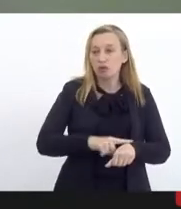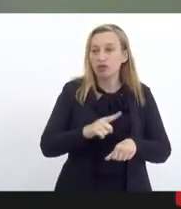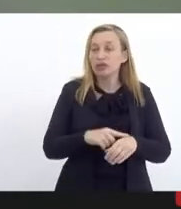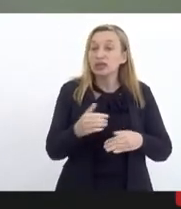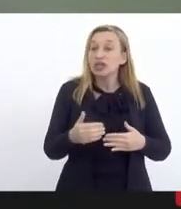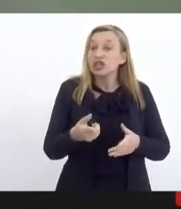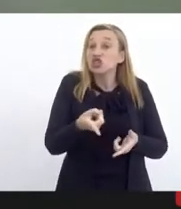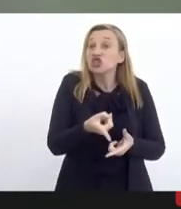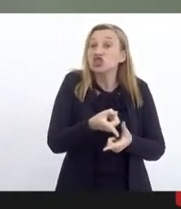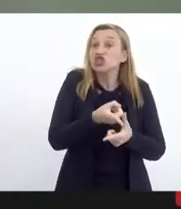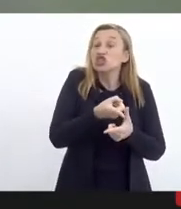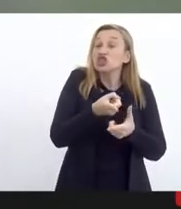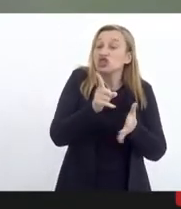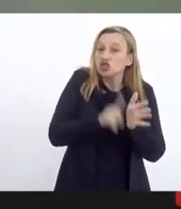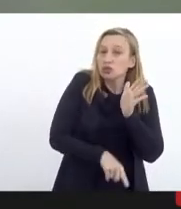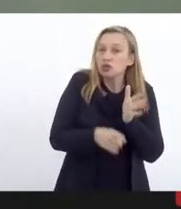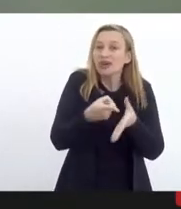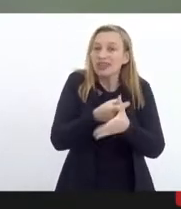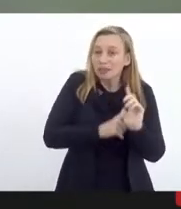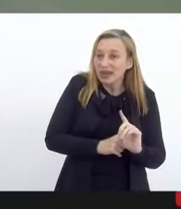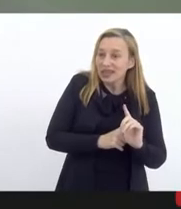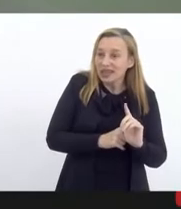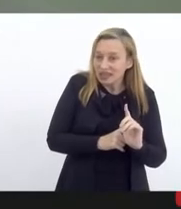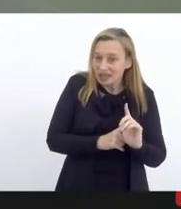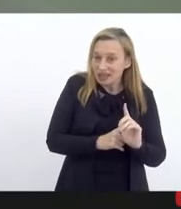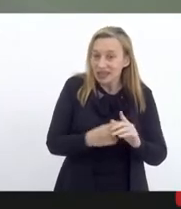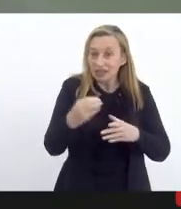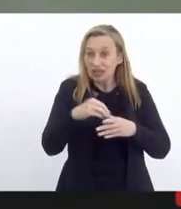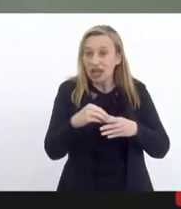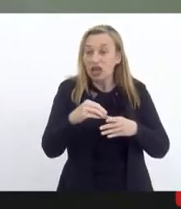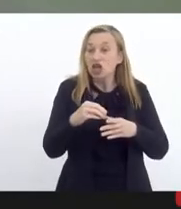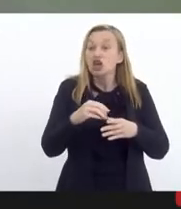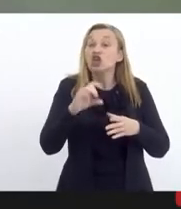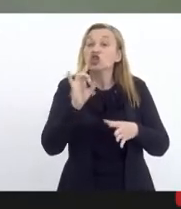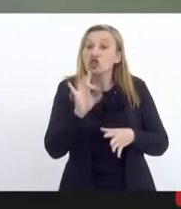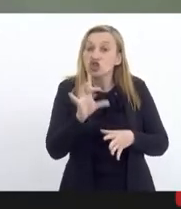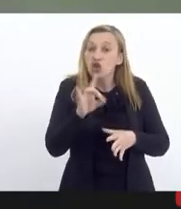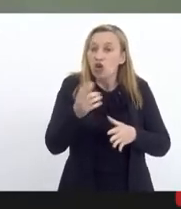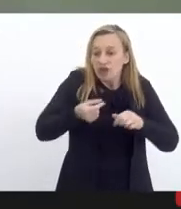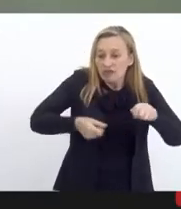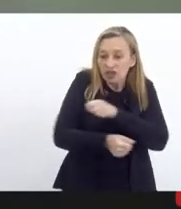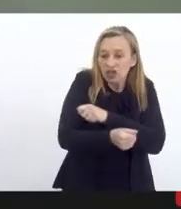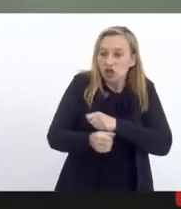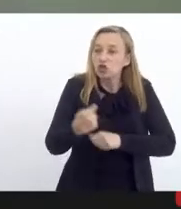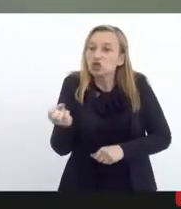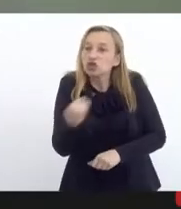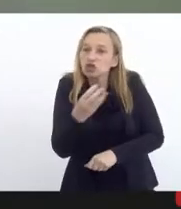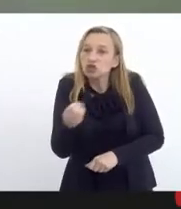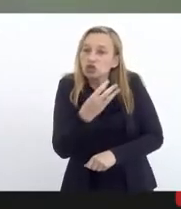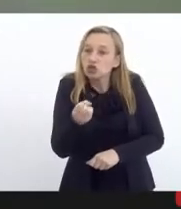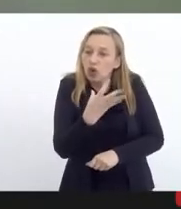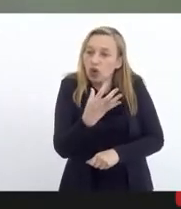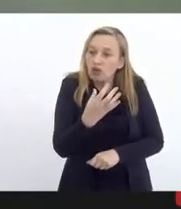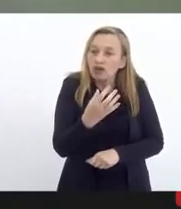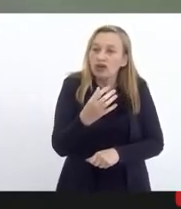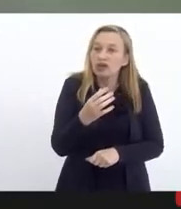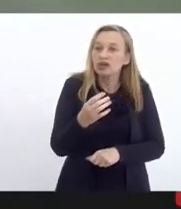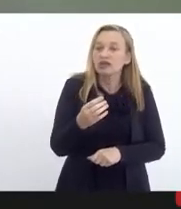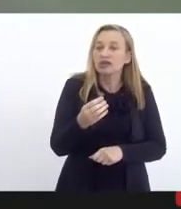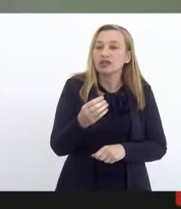dependência externa, e isso só será conseguido com investimentos em novas plantas, novas fábricas de